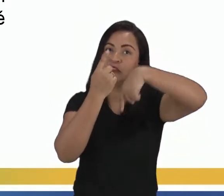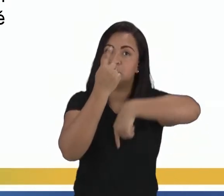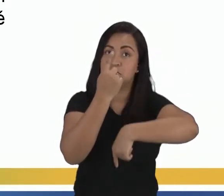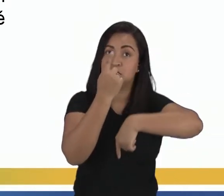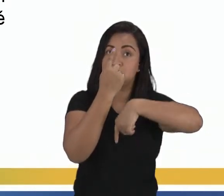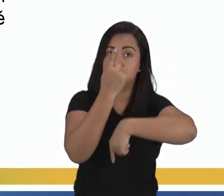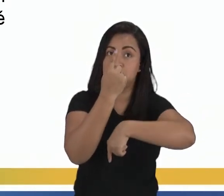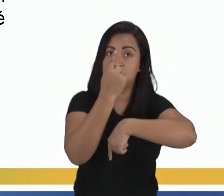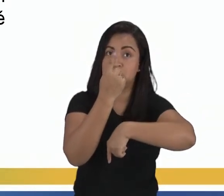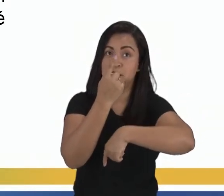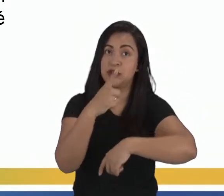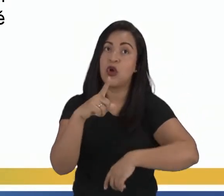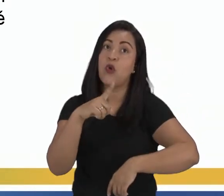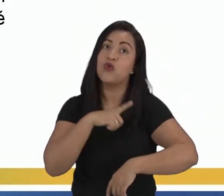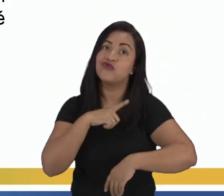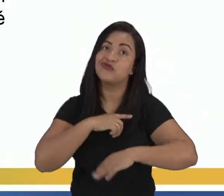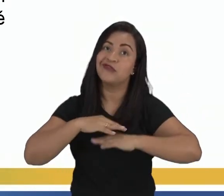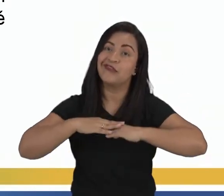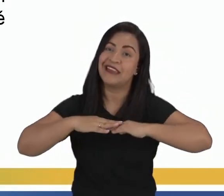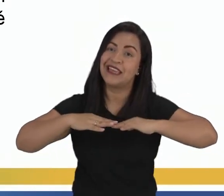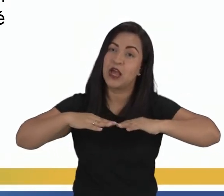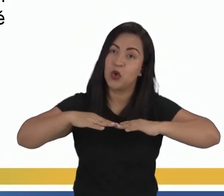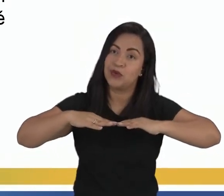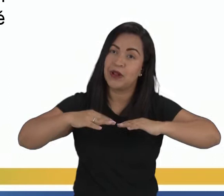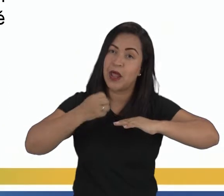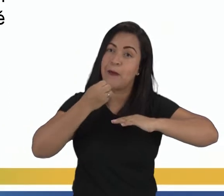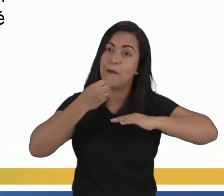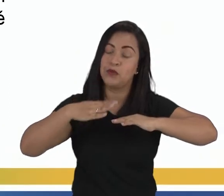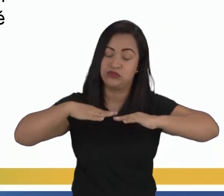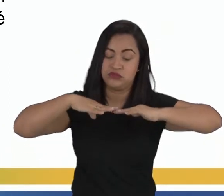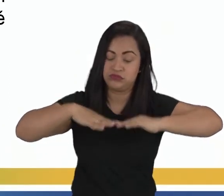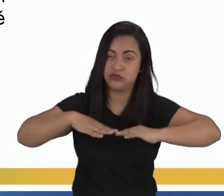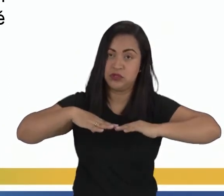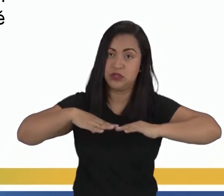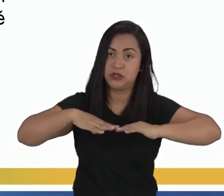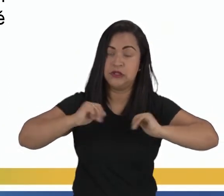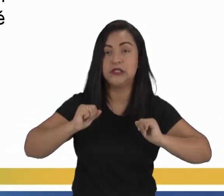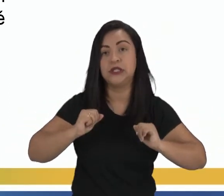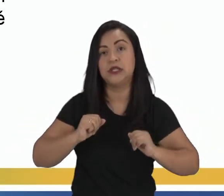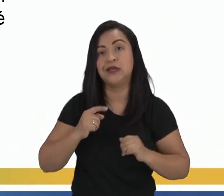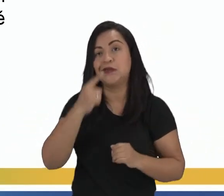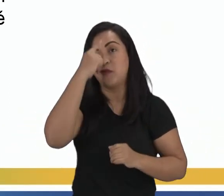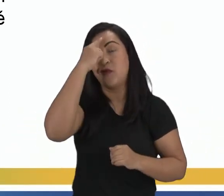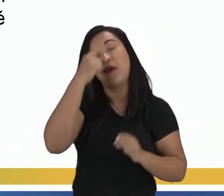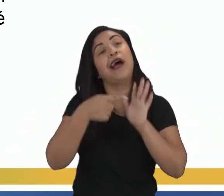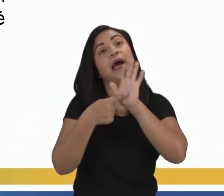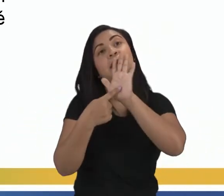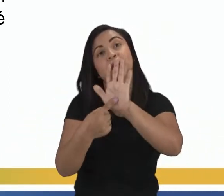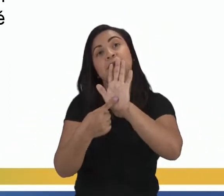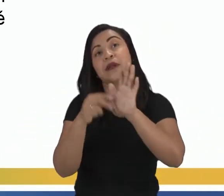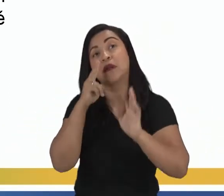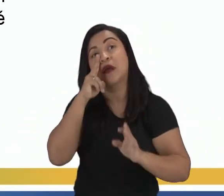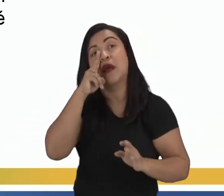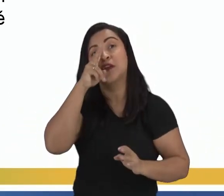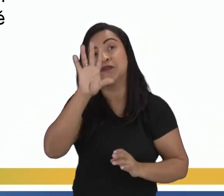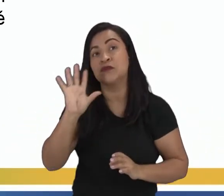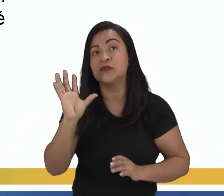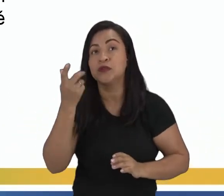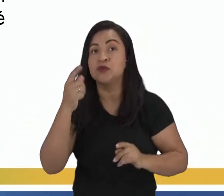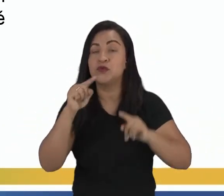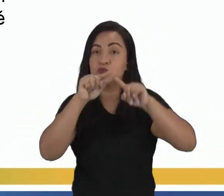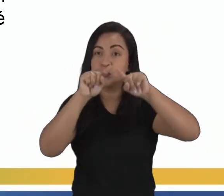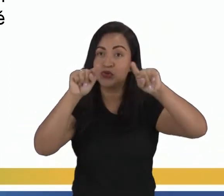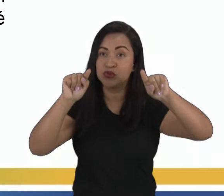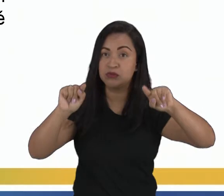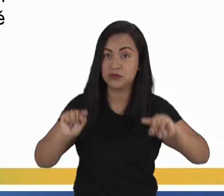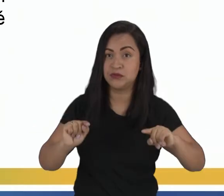em contato onde existe essa rugosidade. Então, representados na figura as forças que atuam num